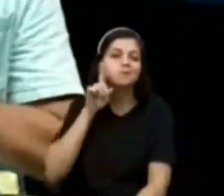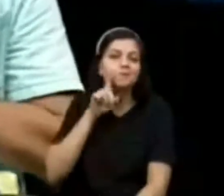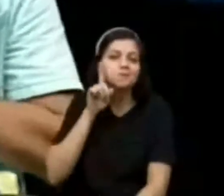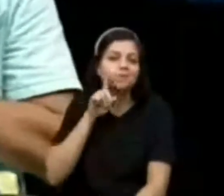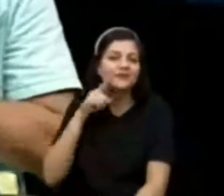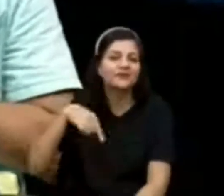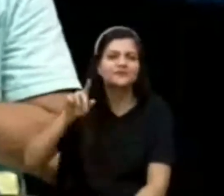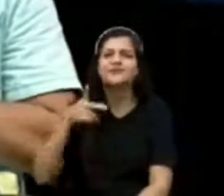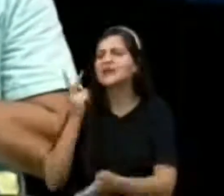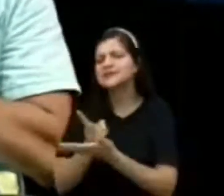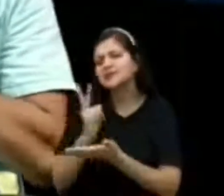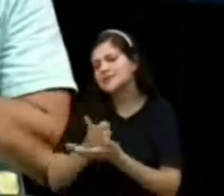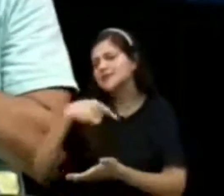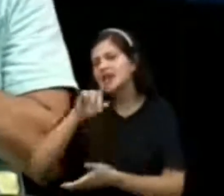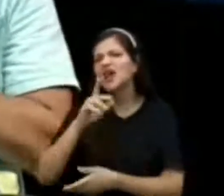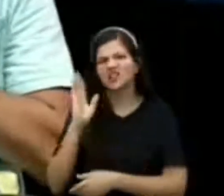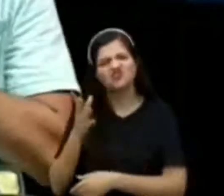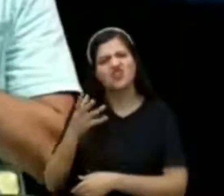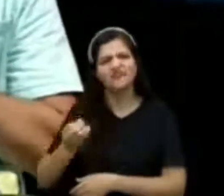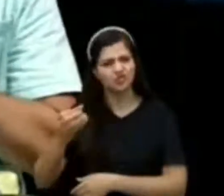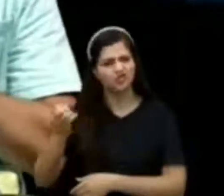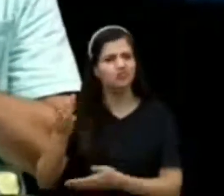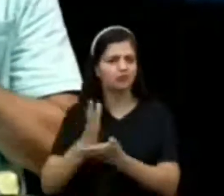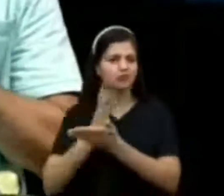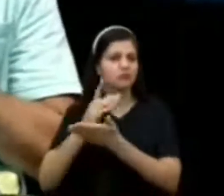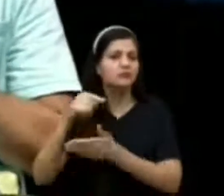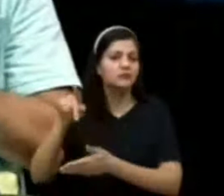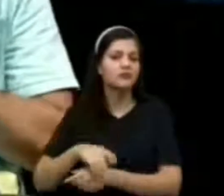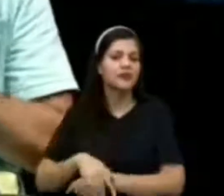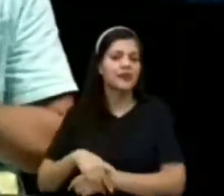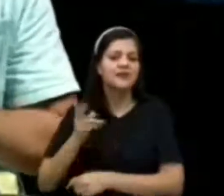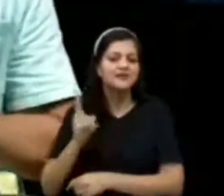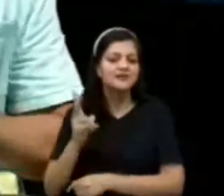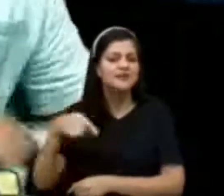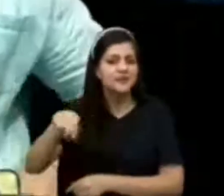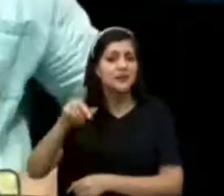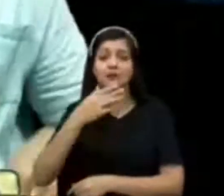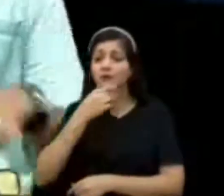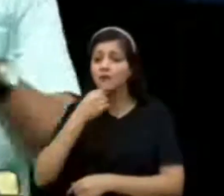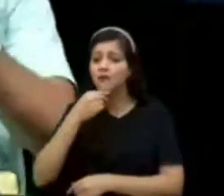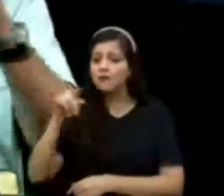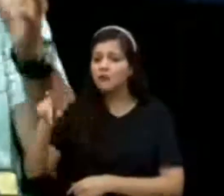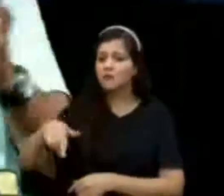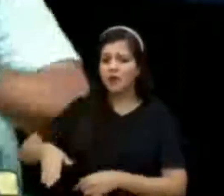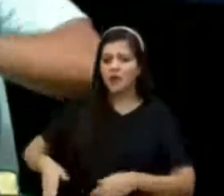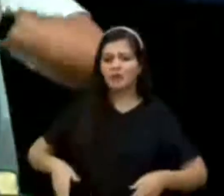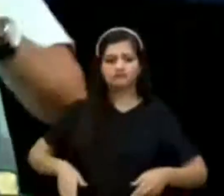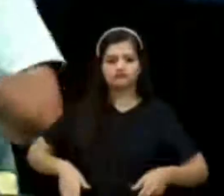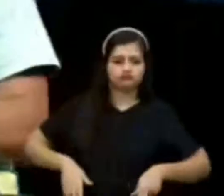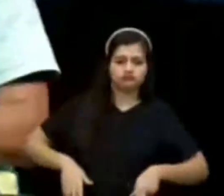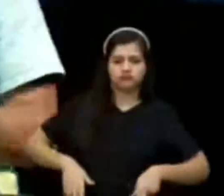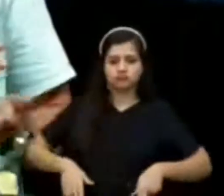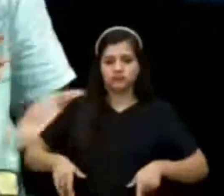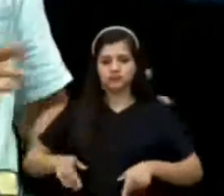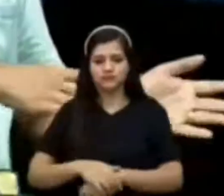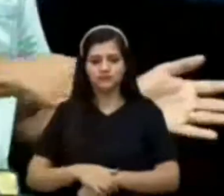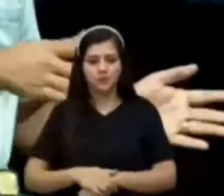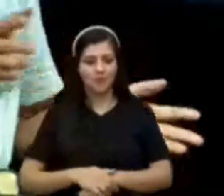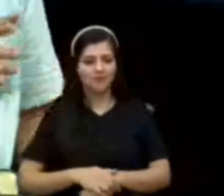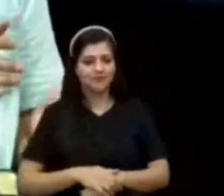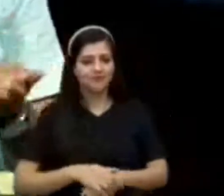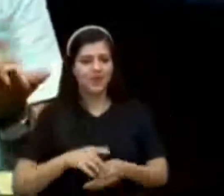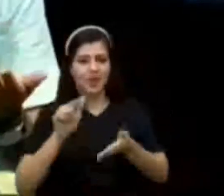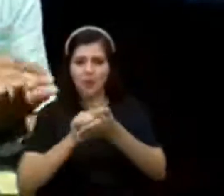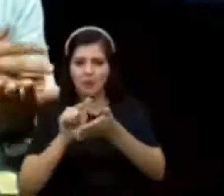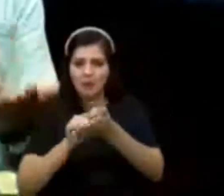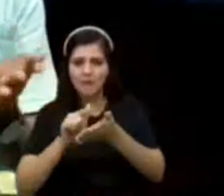Já tinha ido umas vezes, aí a gente ia para um guardinha lá, todo armado e tal, e ele pegava o nosso